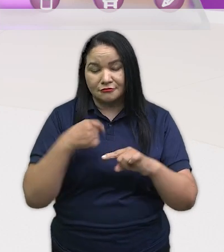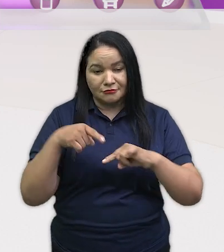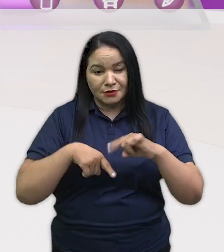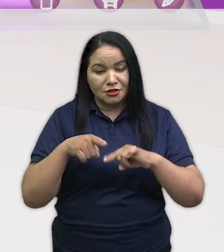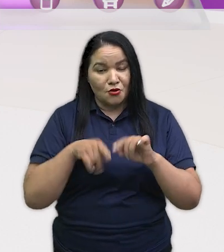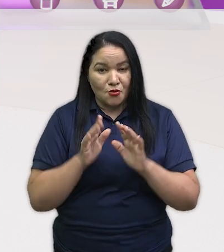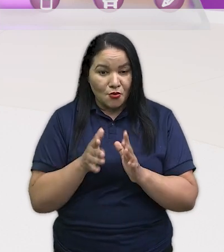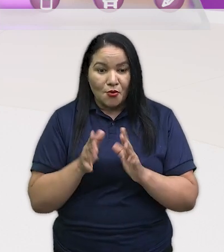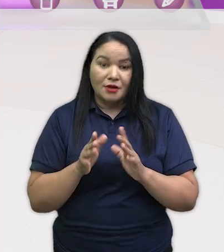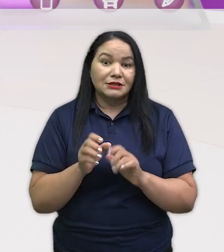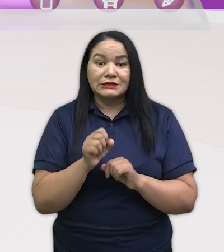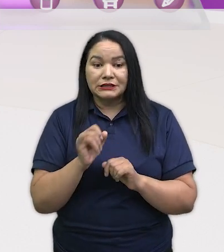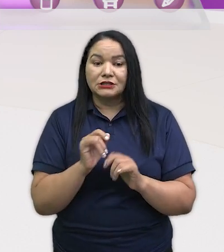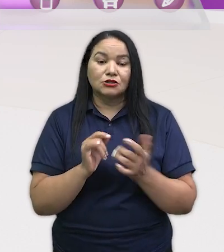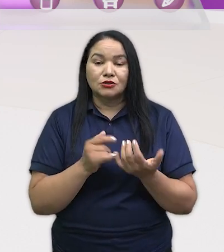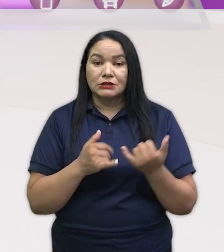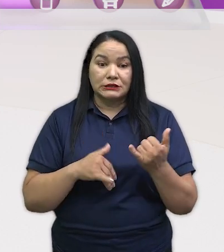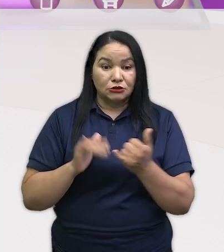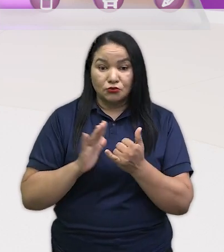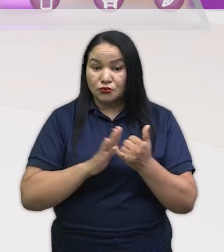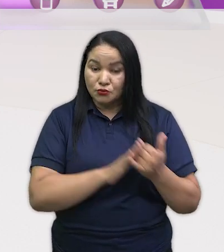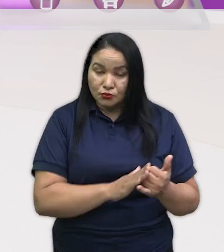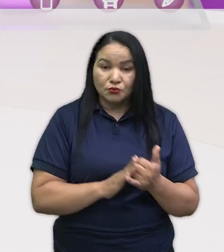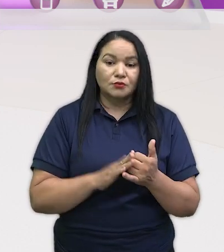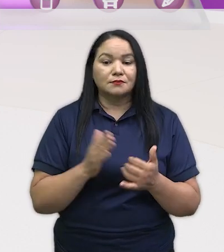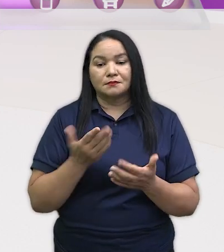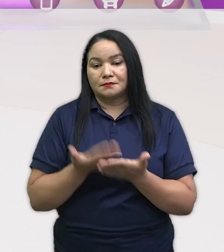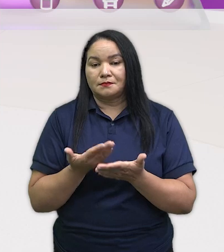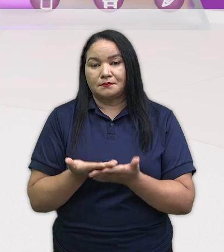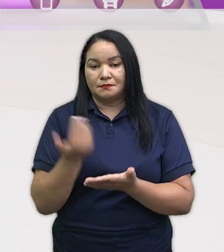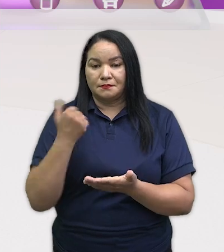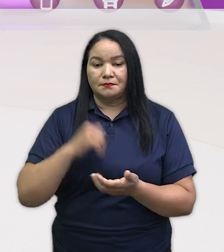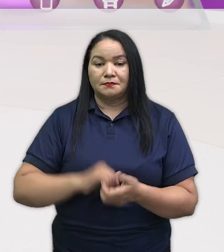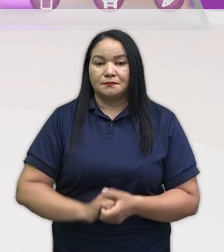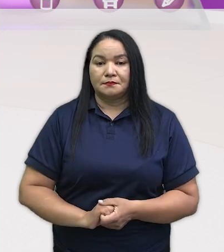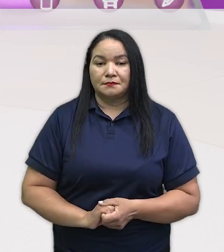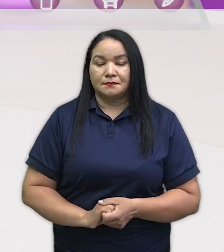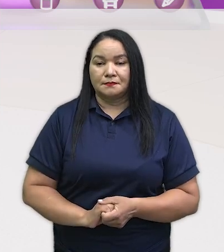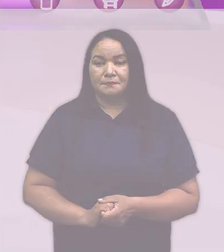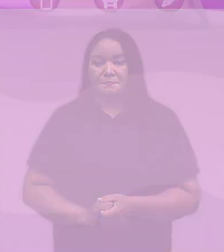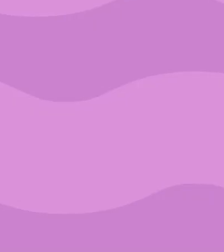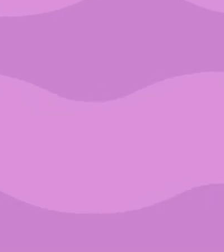seu material, silencia aí o celular e vamos então para a nossa aula.